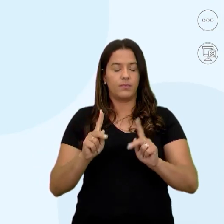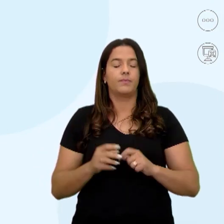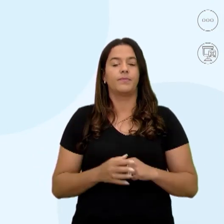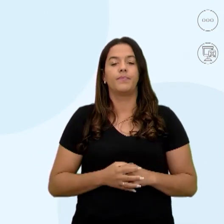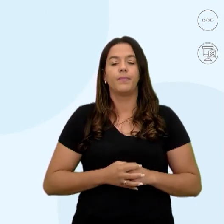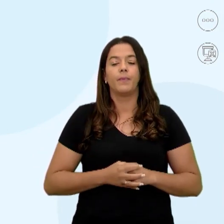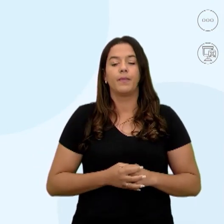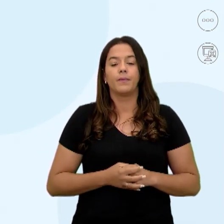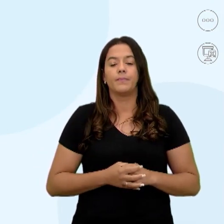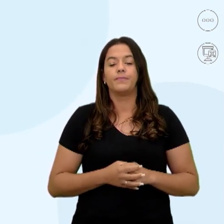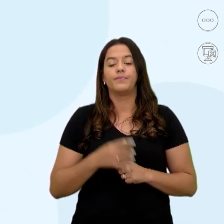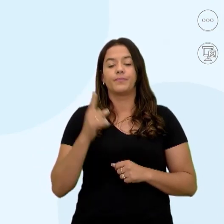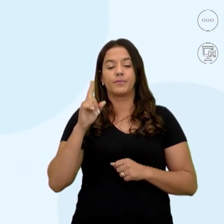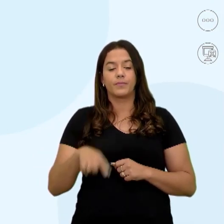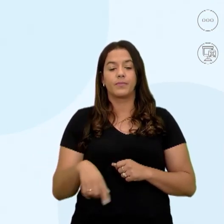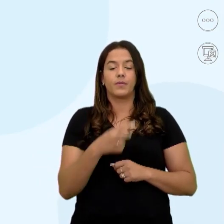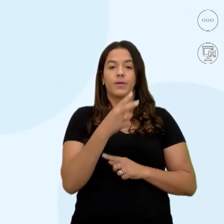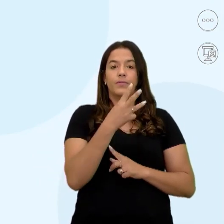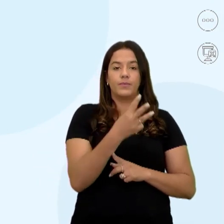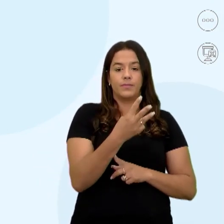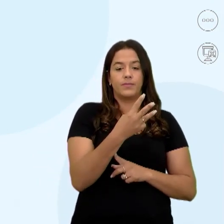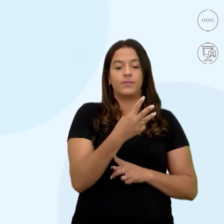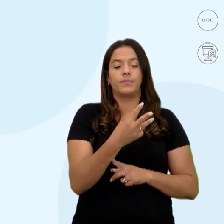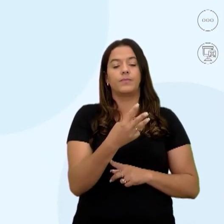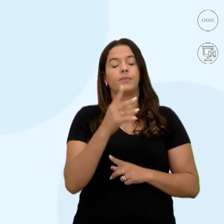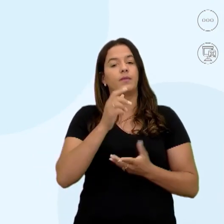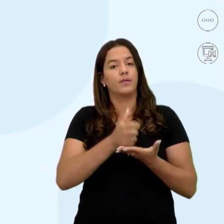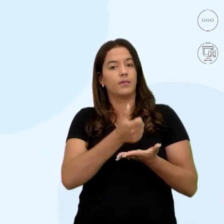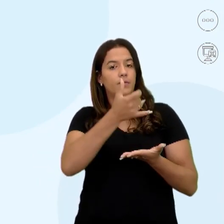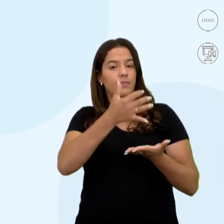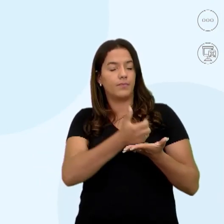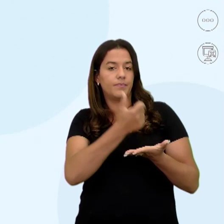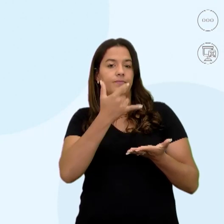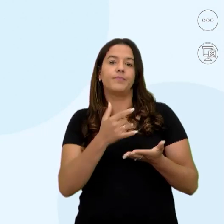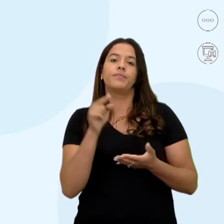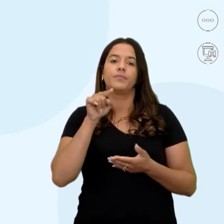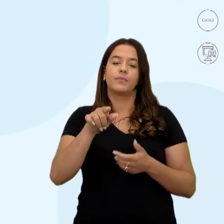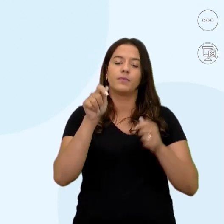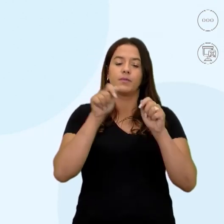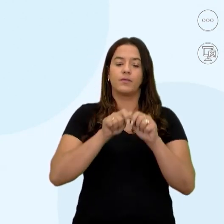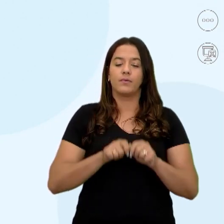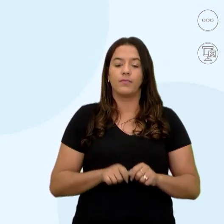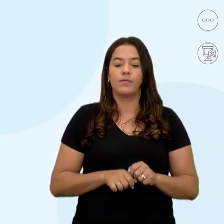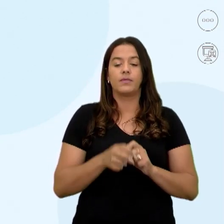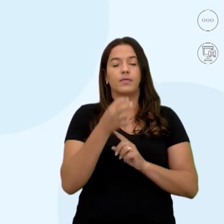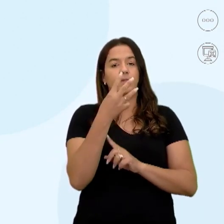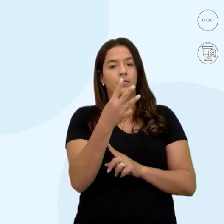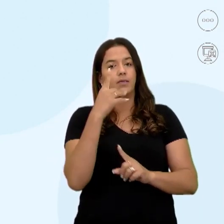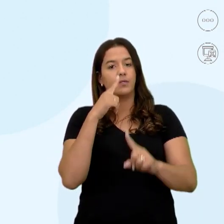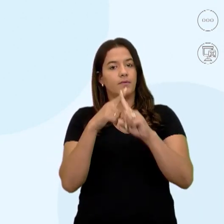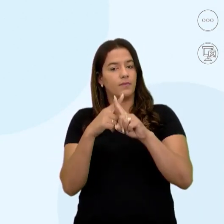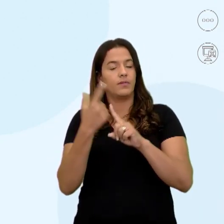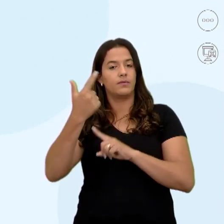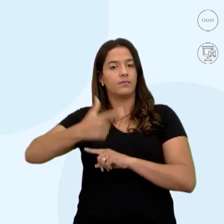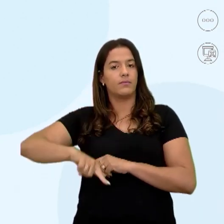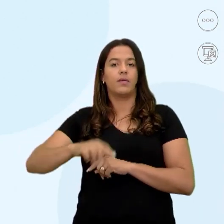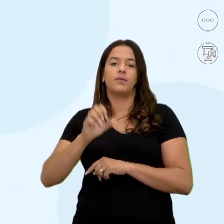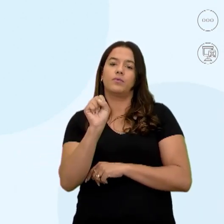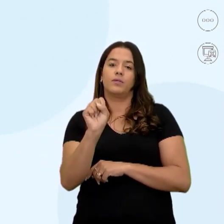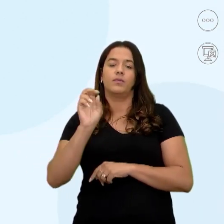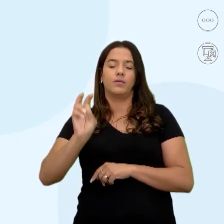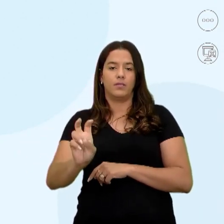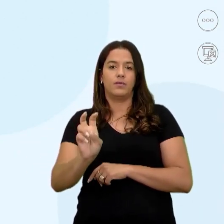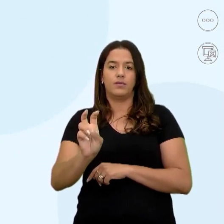170. Então, 3 quilogramas de farinha, eu vou produzir 3 vezes mais, né? 3